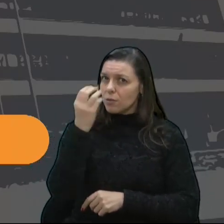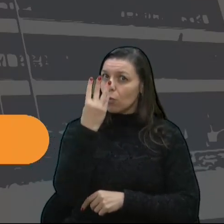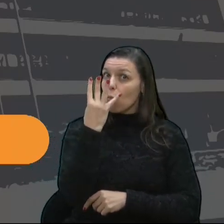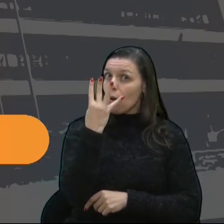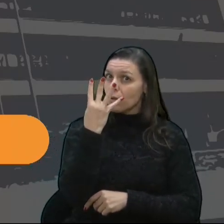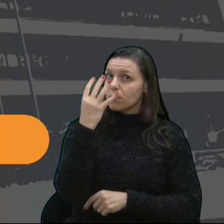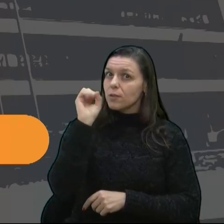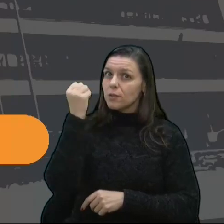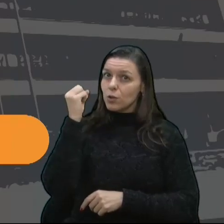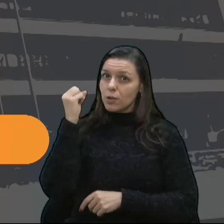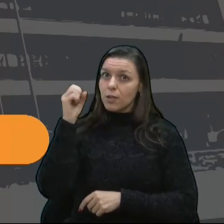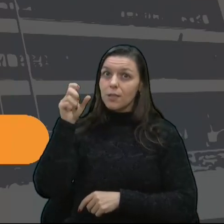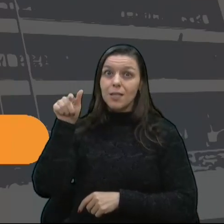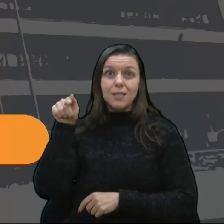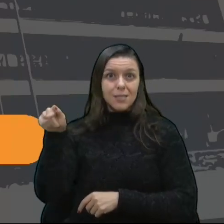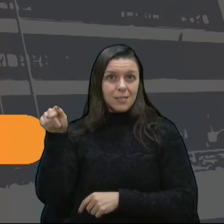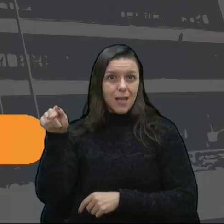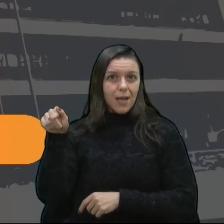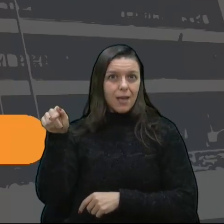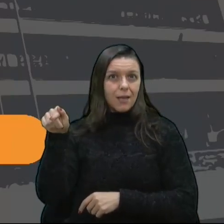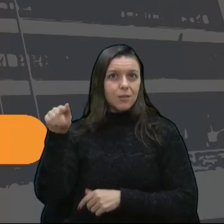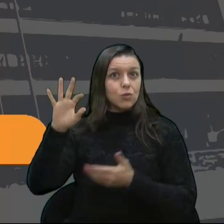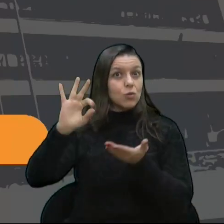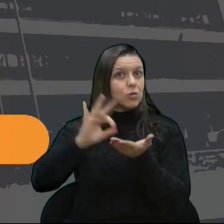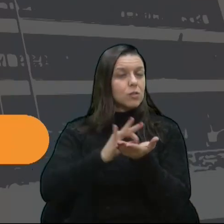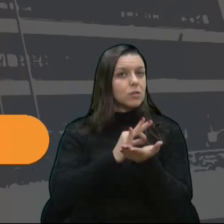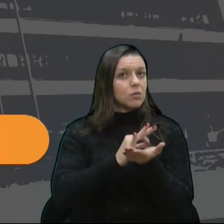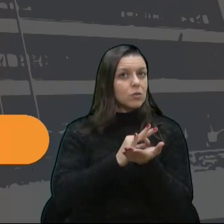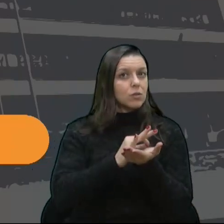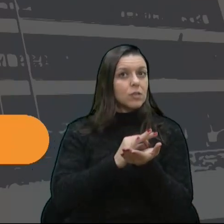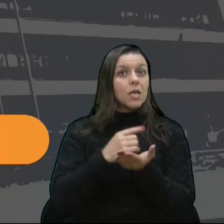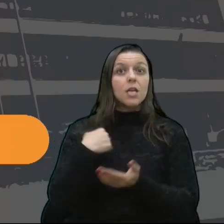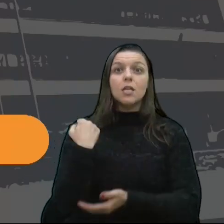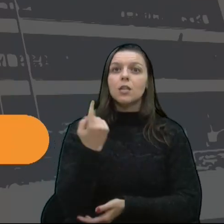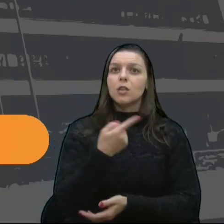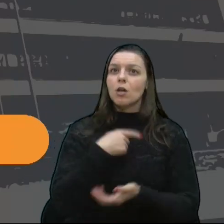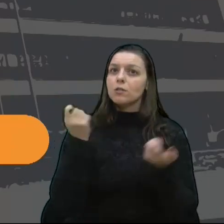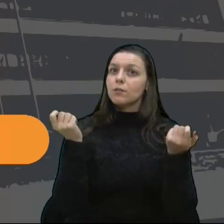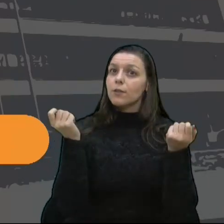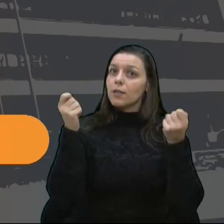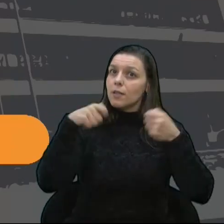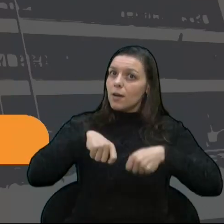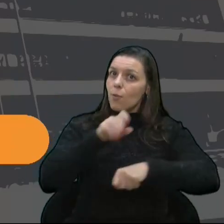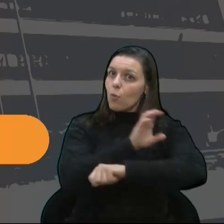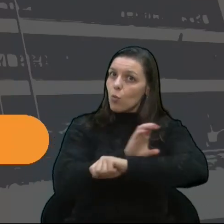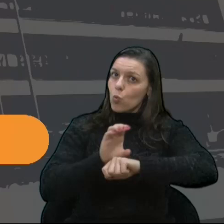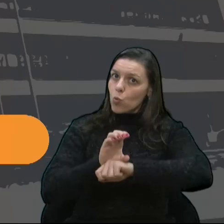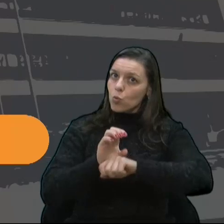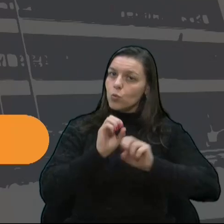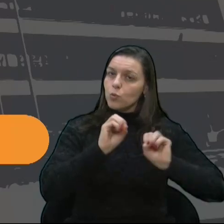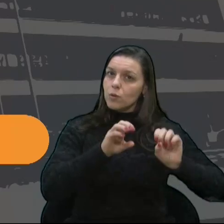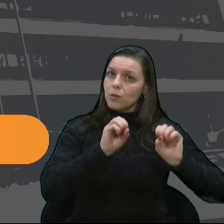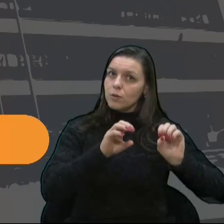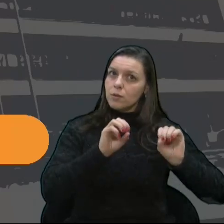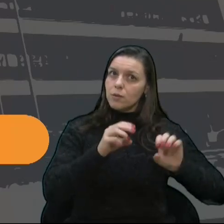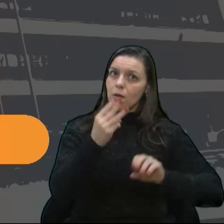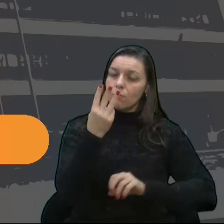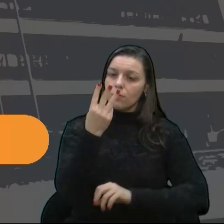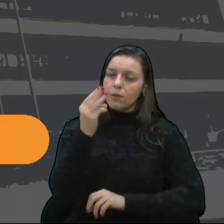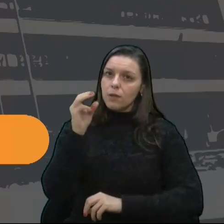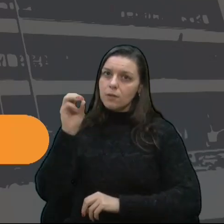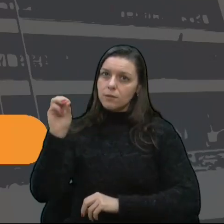487 inscritos. E a gente conseguiu capacitar 300. Mais desses 487 inscritos, mais